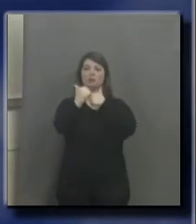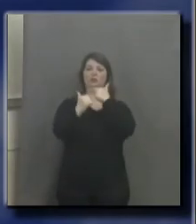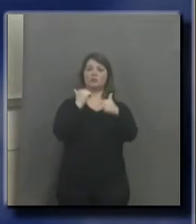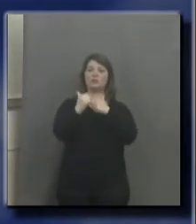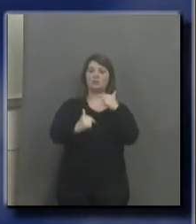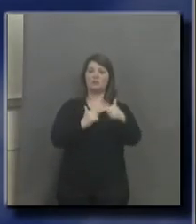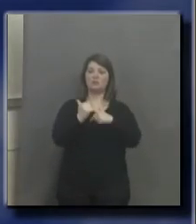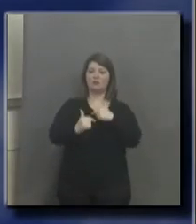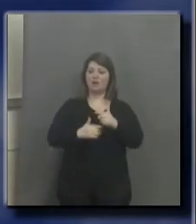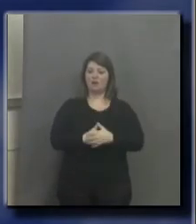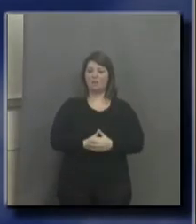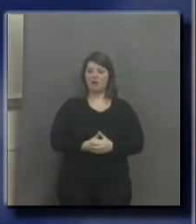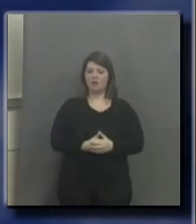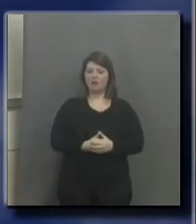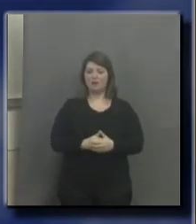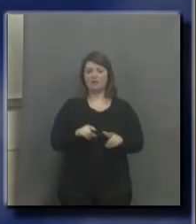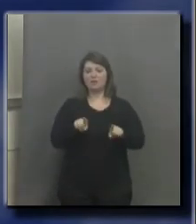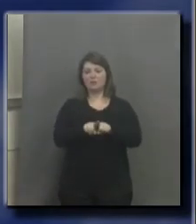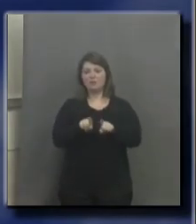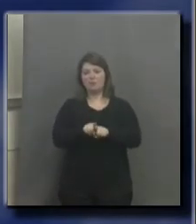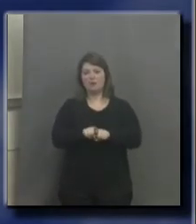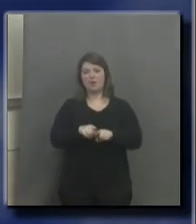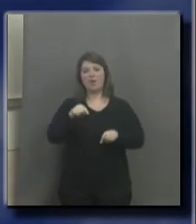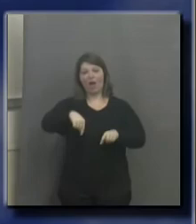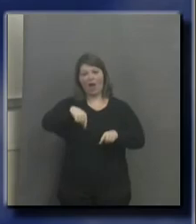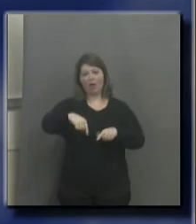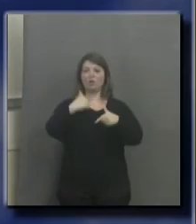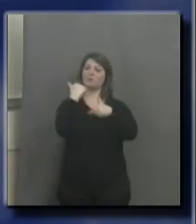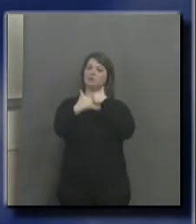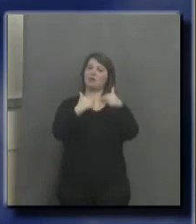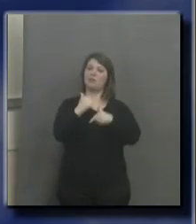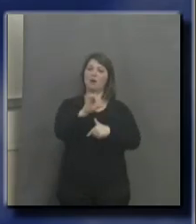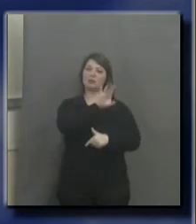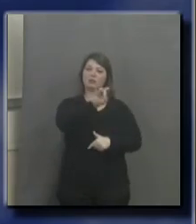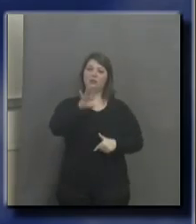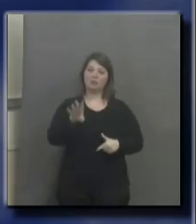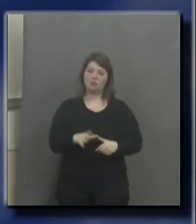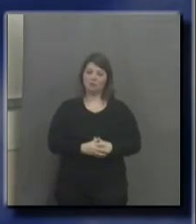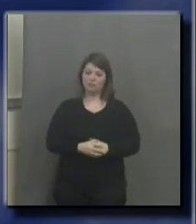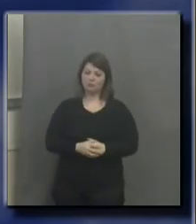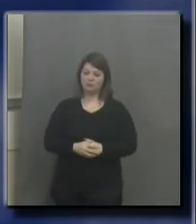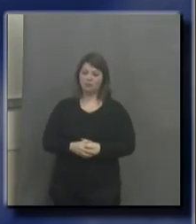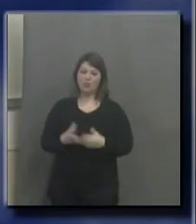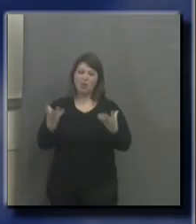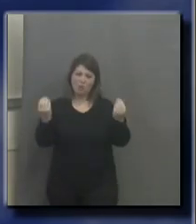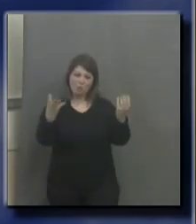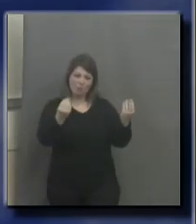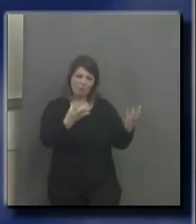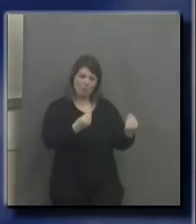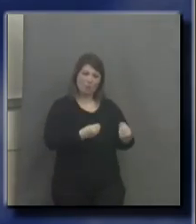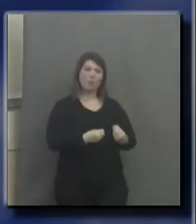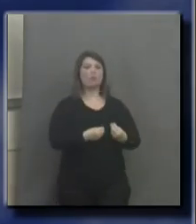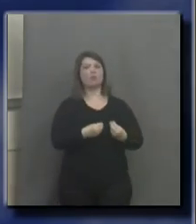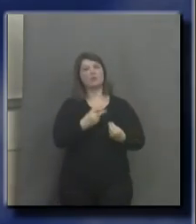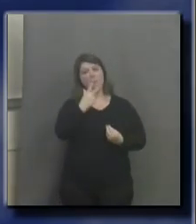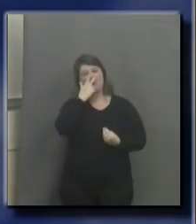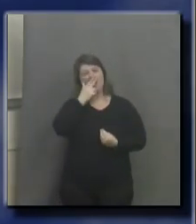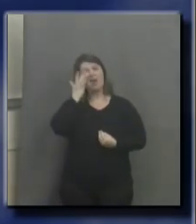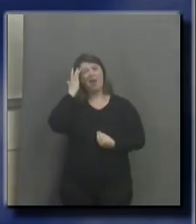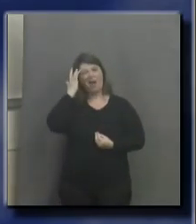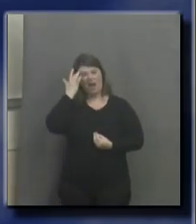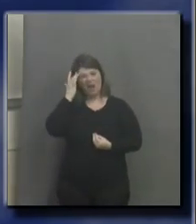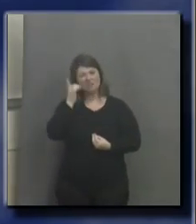trabalho, ao invés de áreas ou campos de atuação. Muitas dessas coisas, eu acho, ainda estão